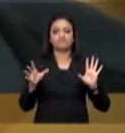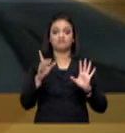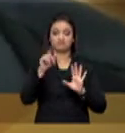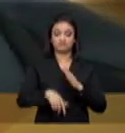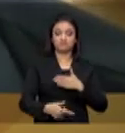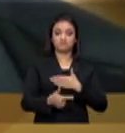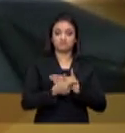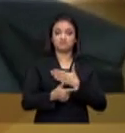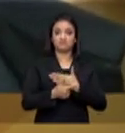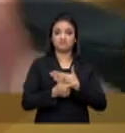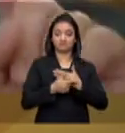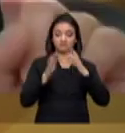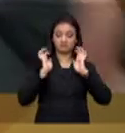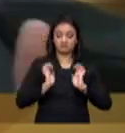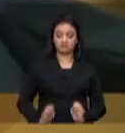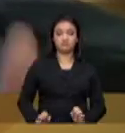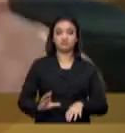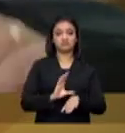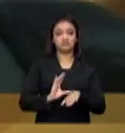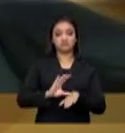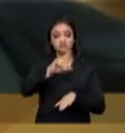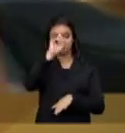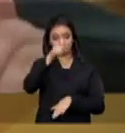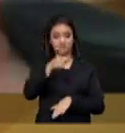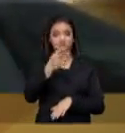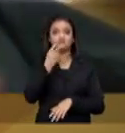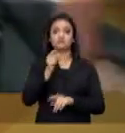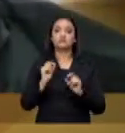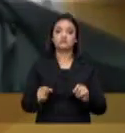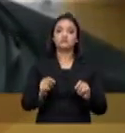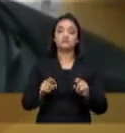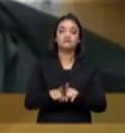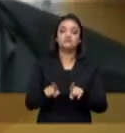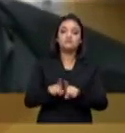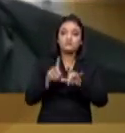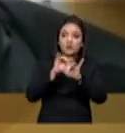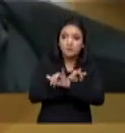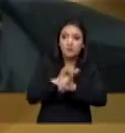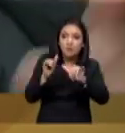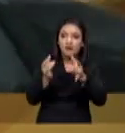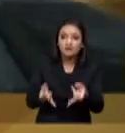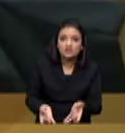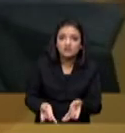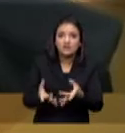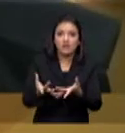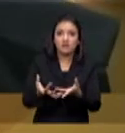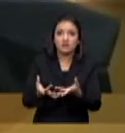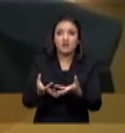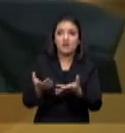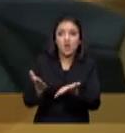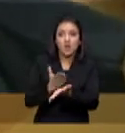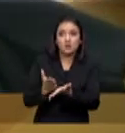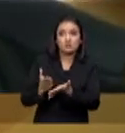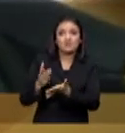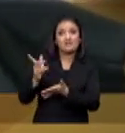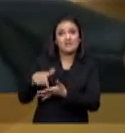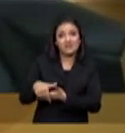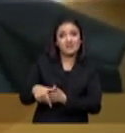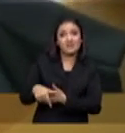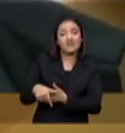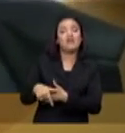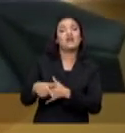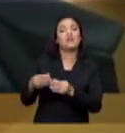da própria Constituição, quando diz que até mesmo a propaganda comercial que tem malefícios